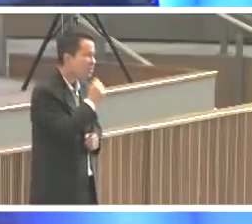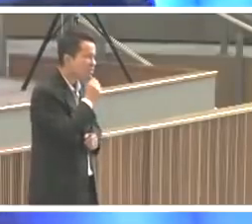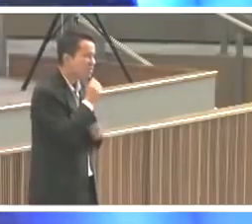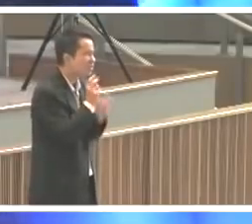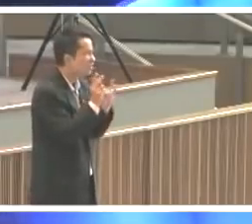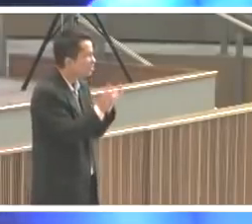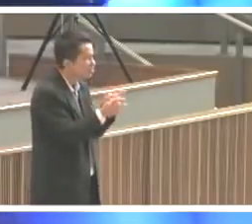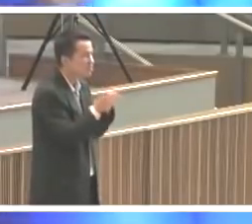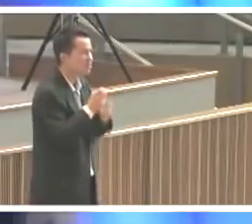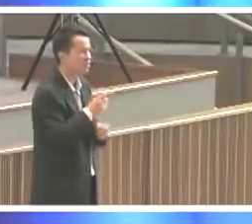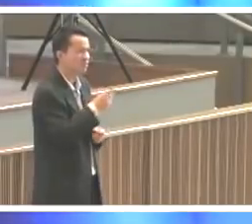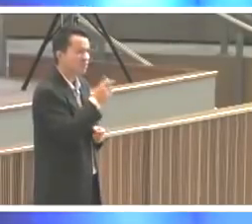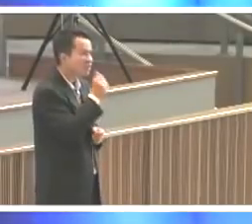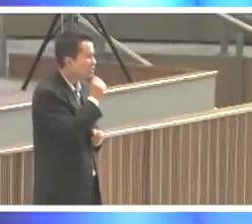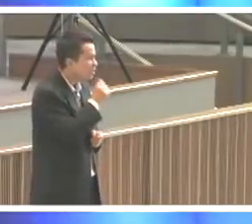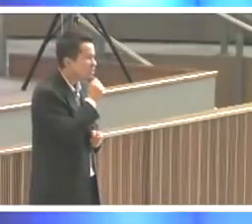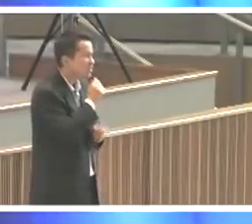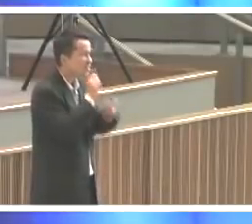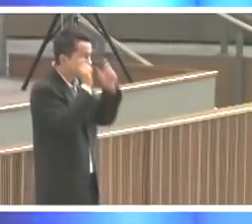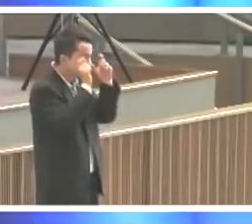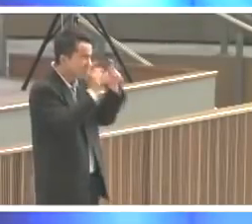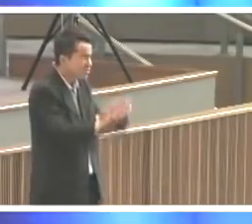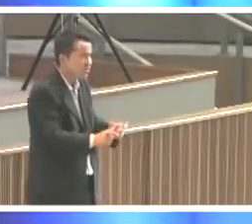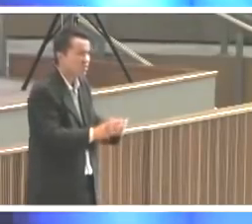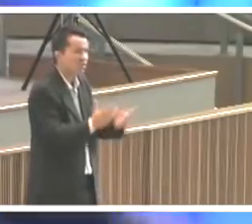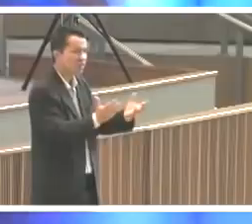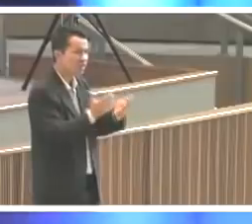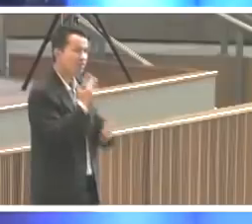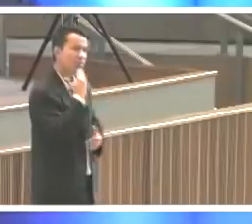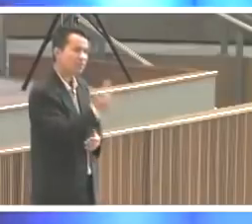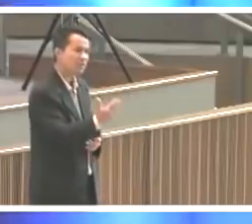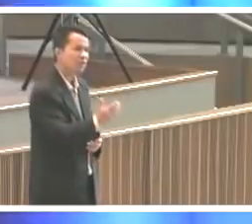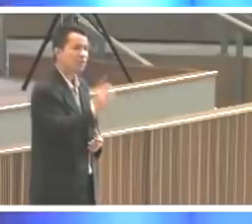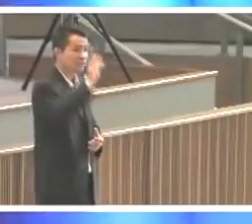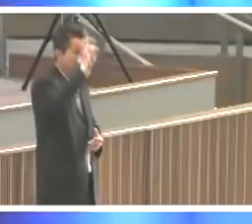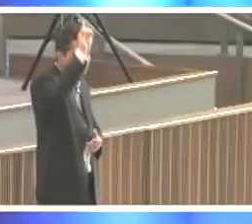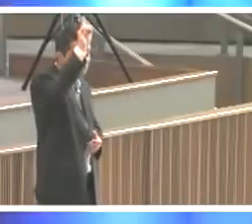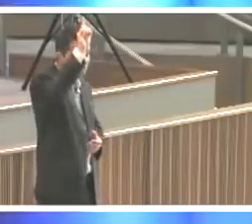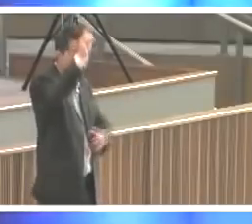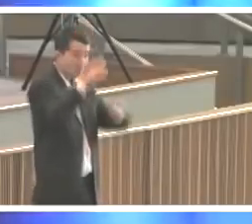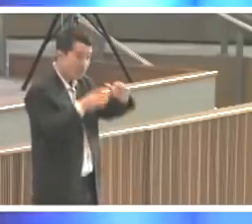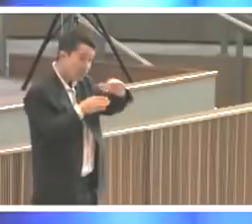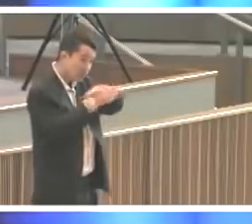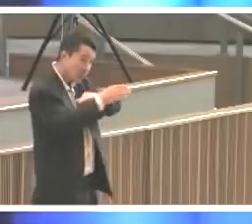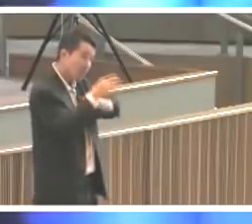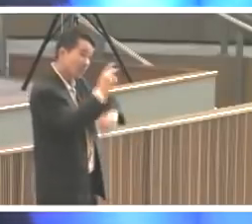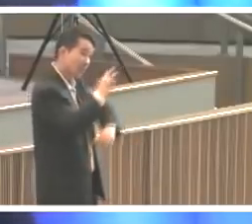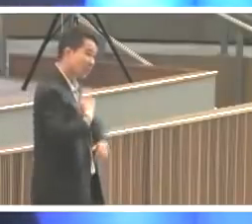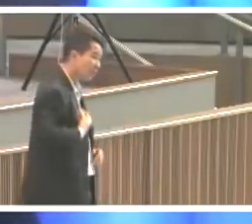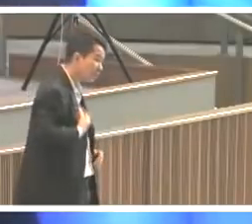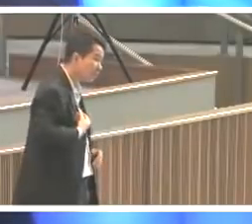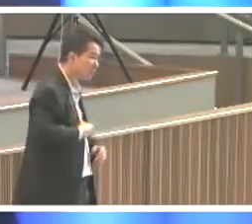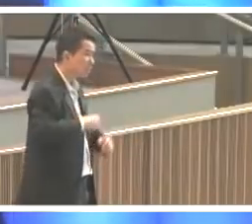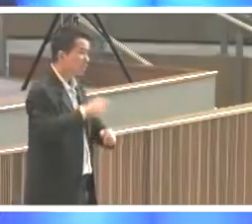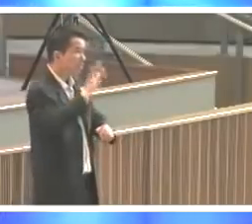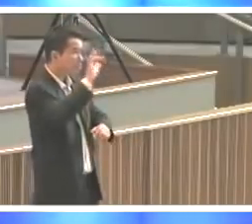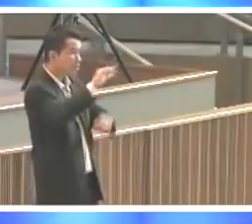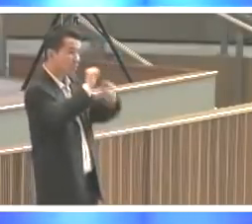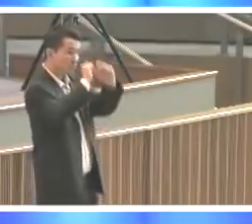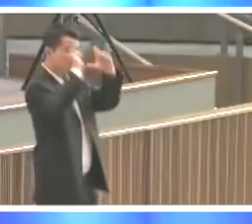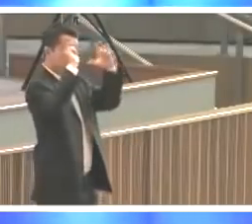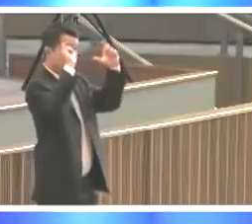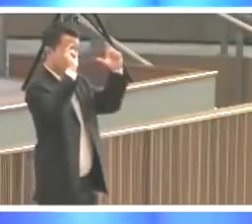seu coração e abrisse os seus olhos, para você ouvir, para você sentir, para você perceber, e para